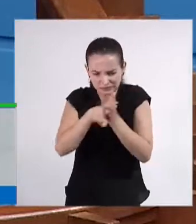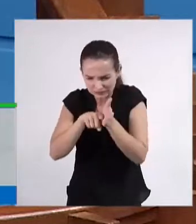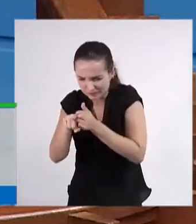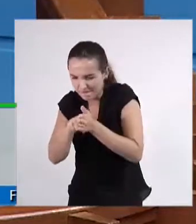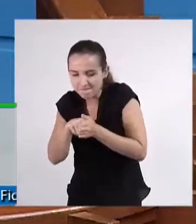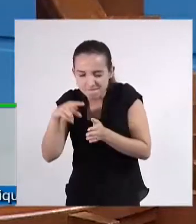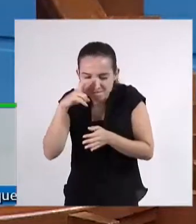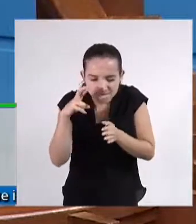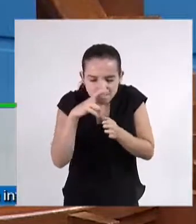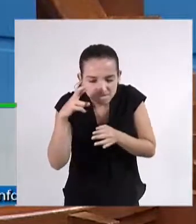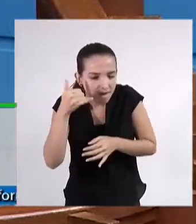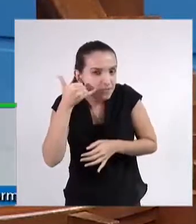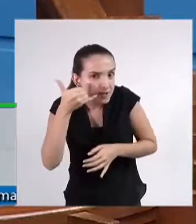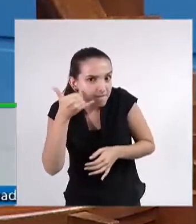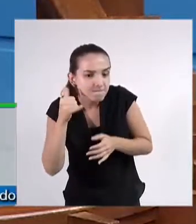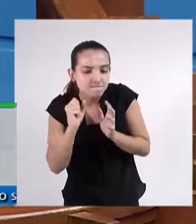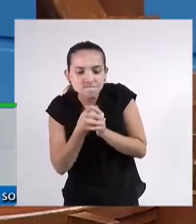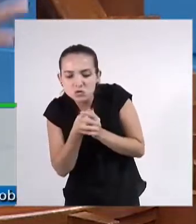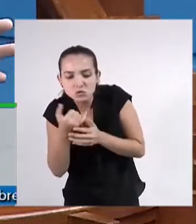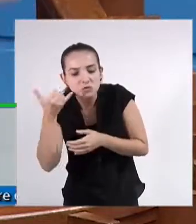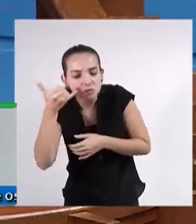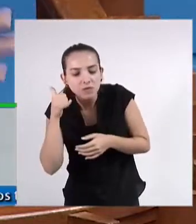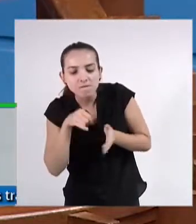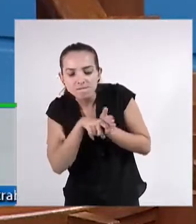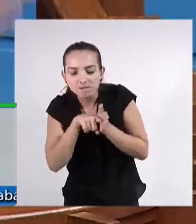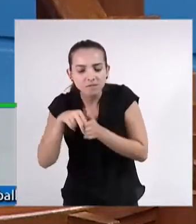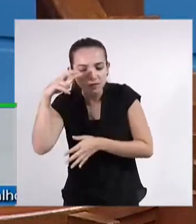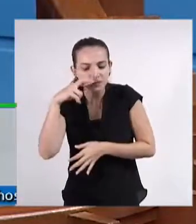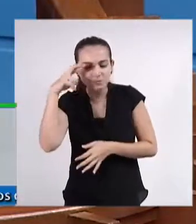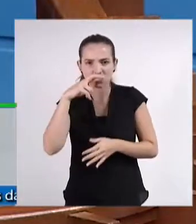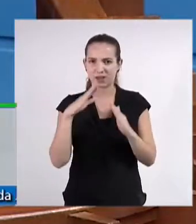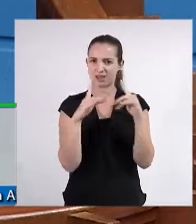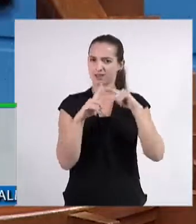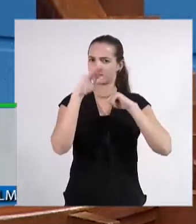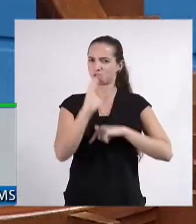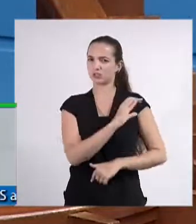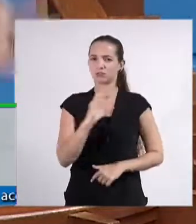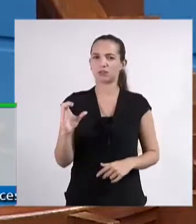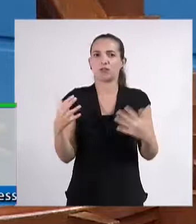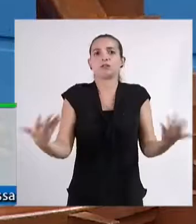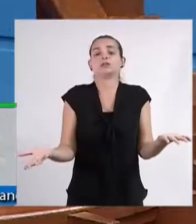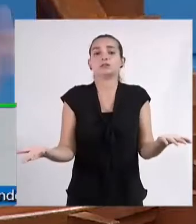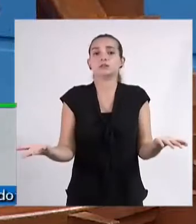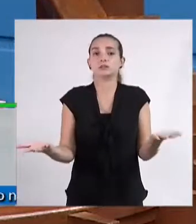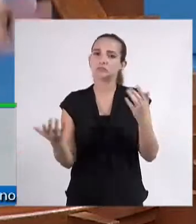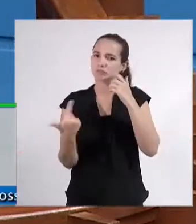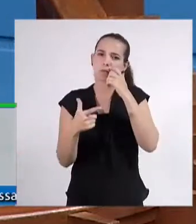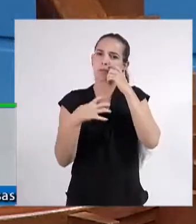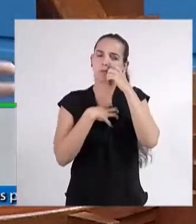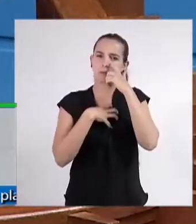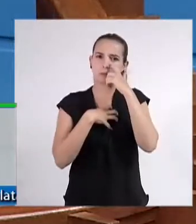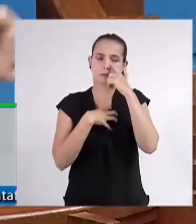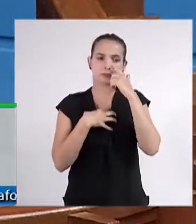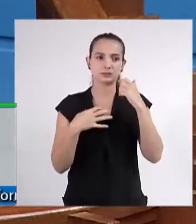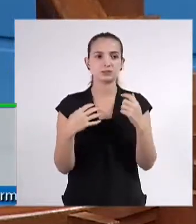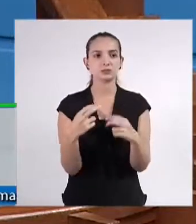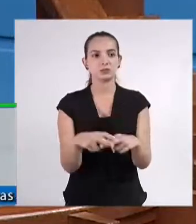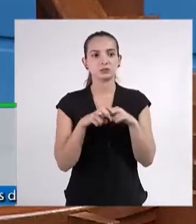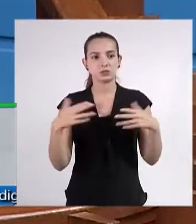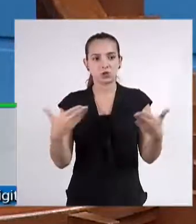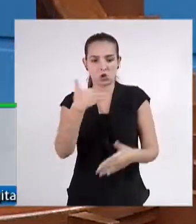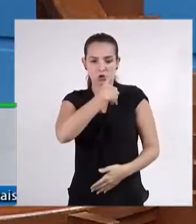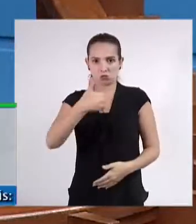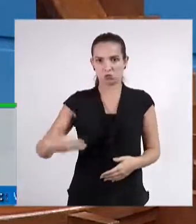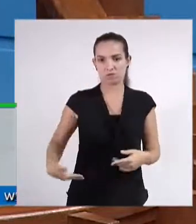um crime. E esse governo se indispõe com a Igreja